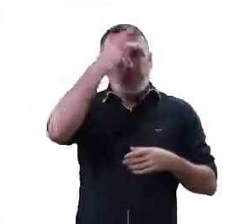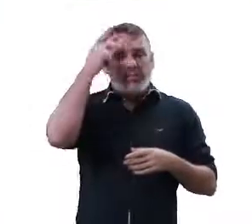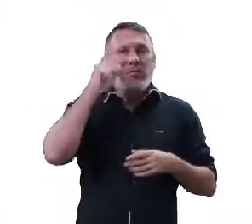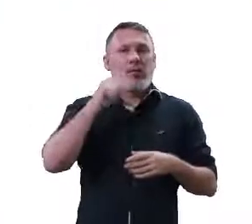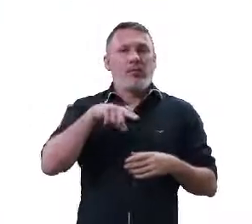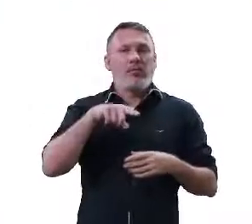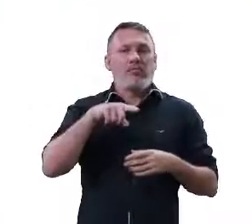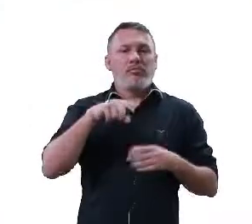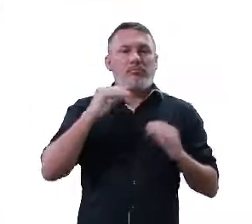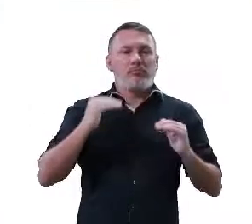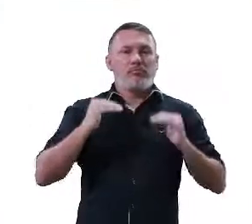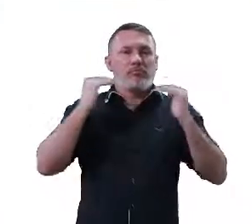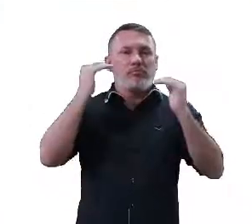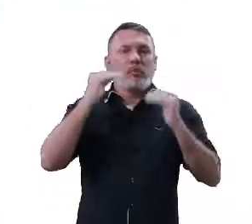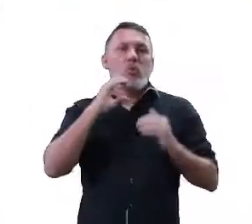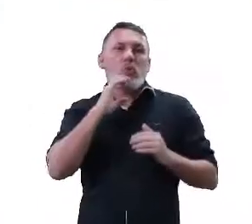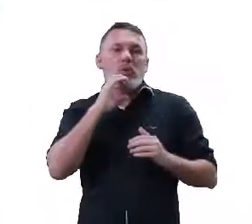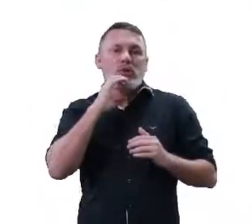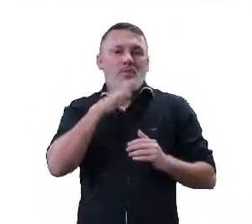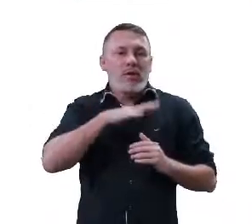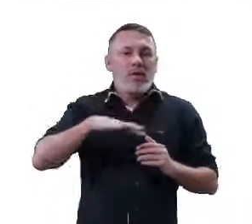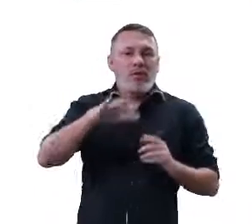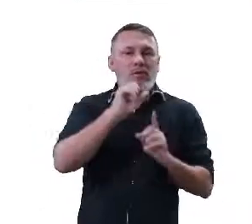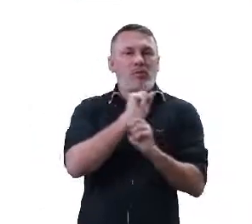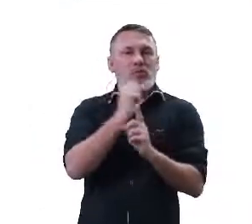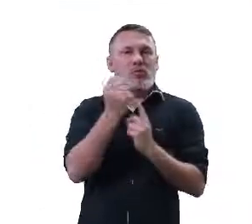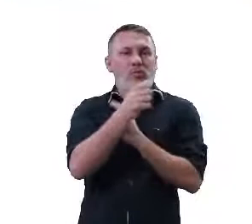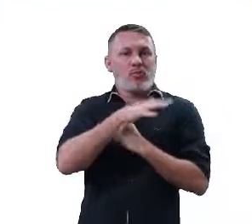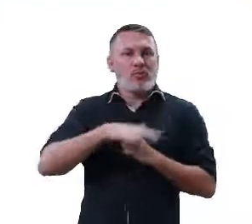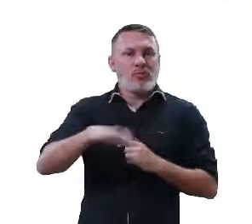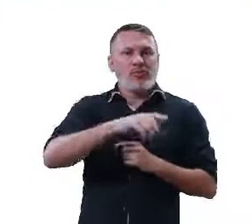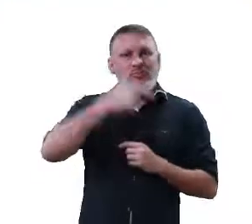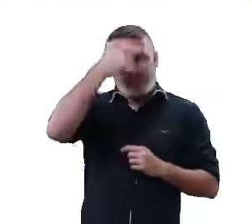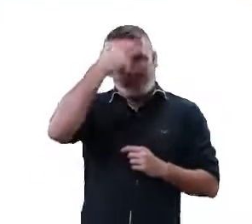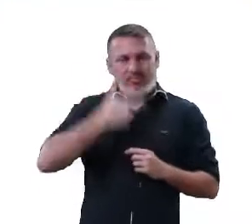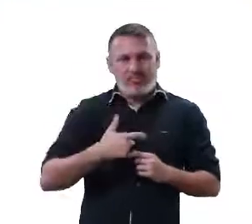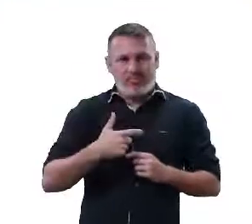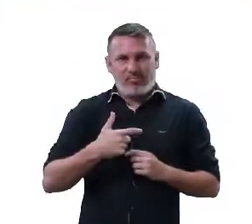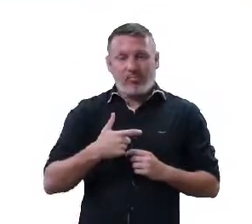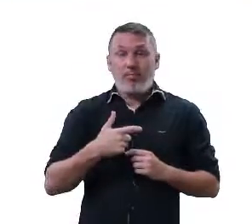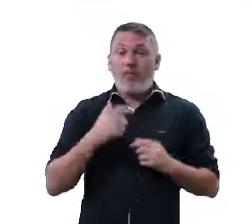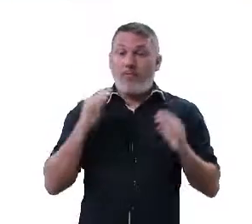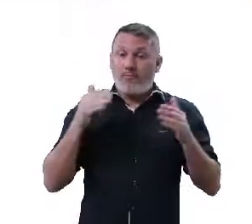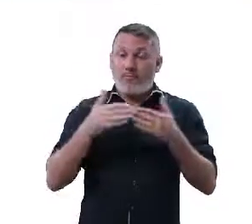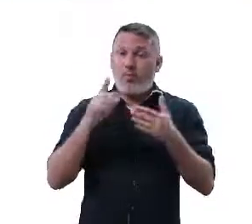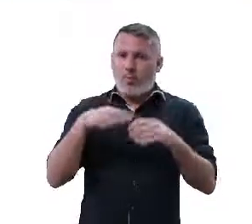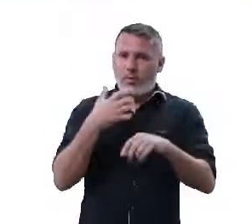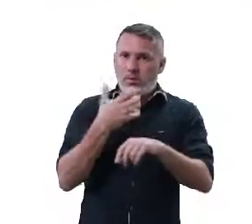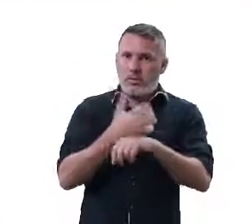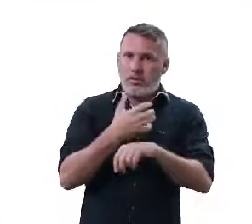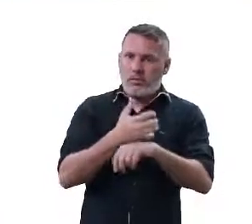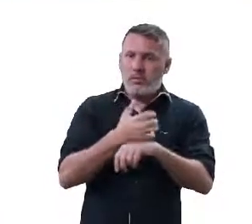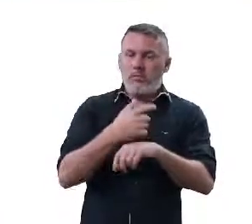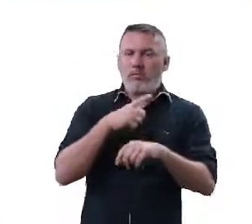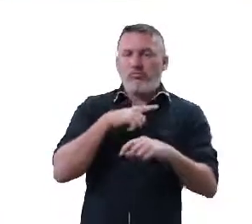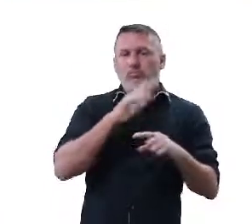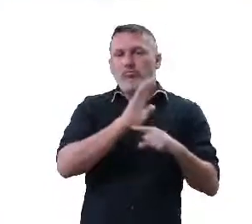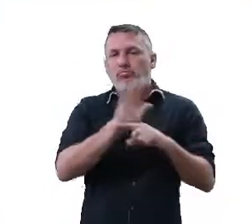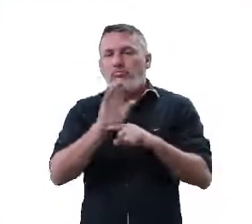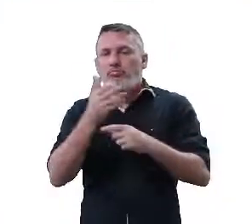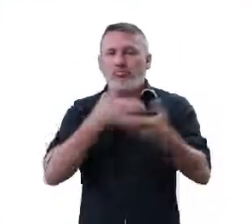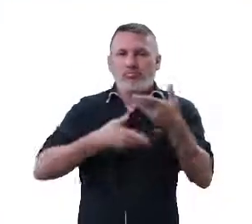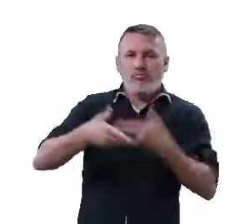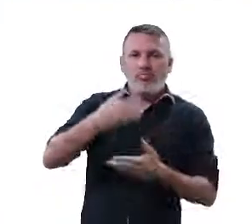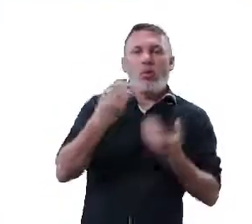né? Outras áreas também do conhecimento abordam isso, mas como o nosso foco aqui é sociologia, então vou acompanhá-los nesse